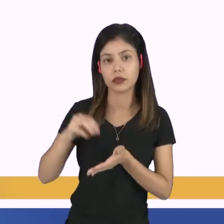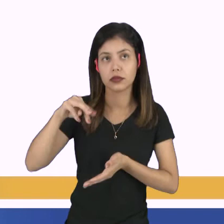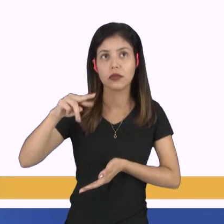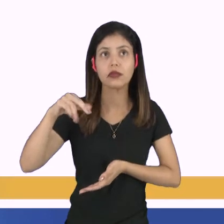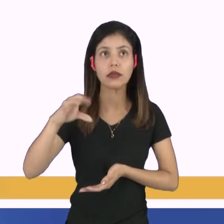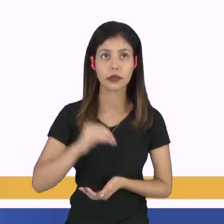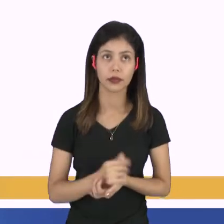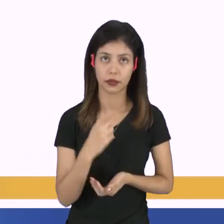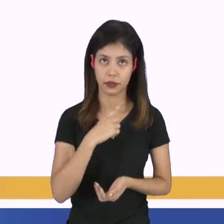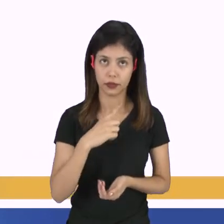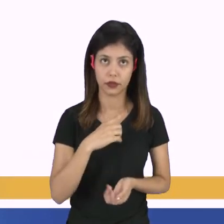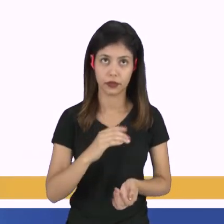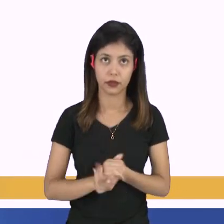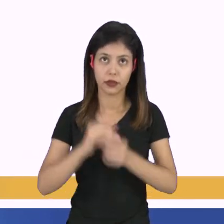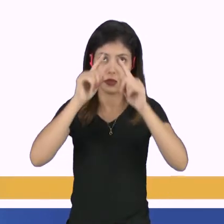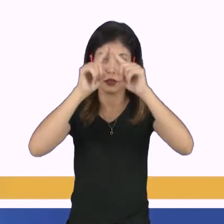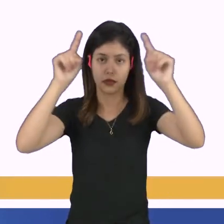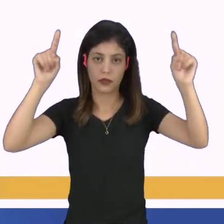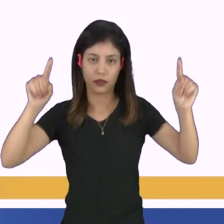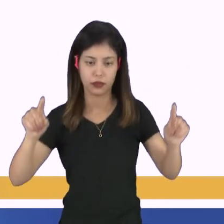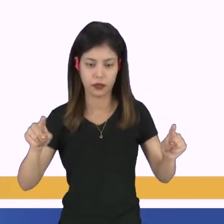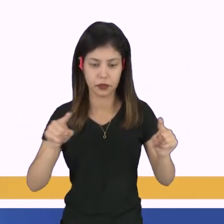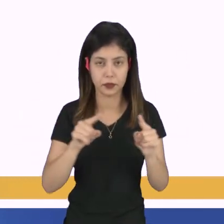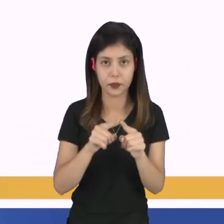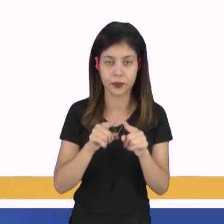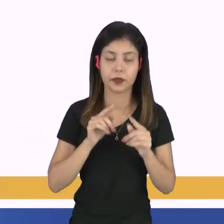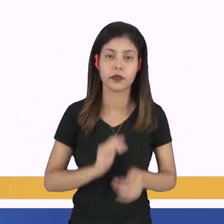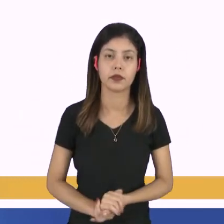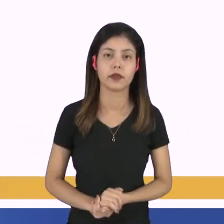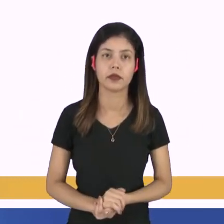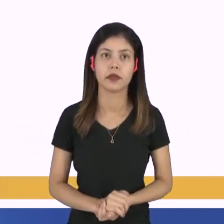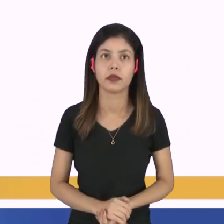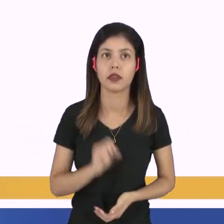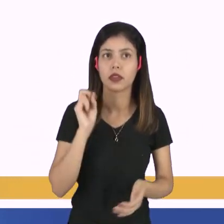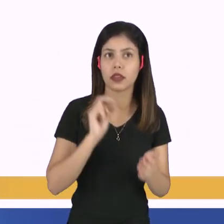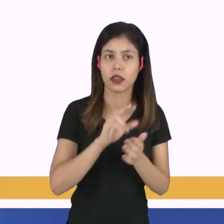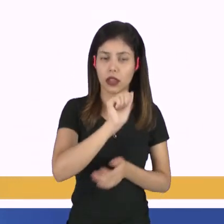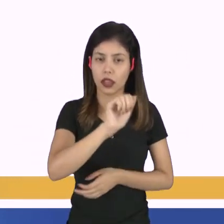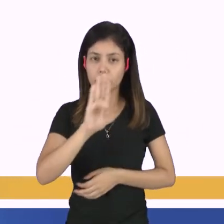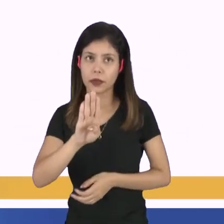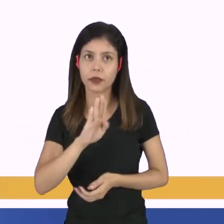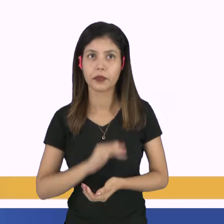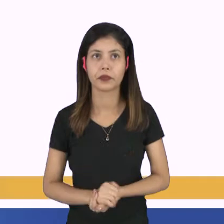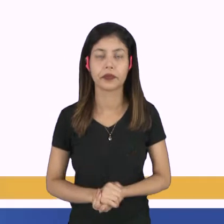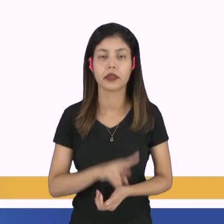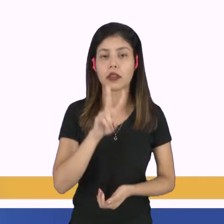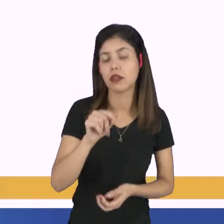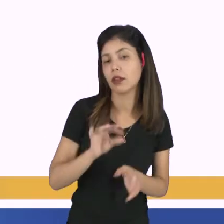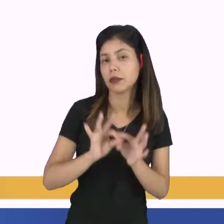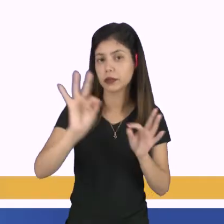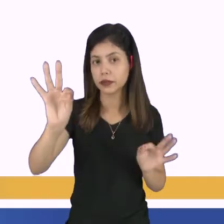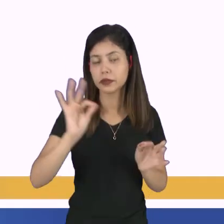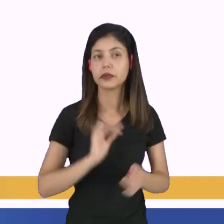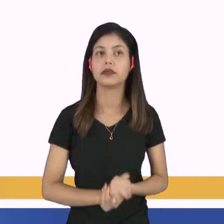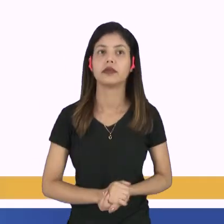ele tem o formato de um retângulo, certo? Então, o segmento AB, ele vai medir